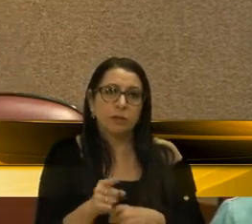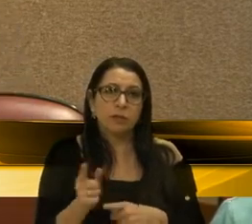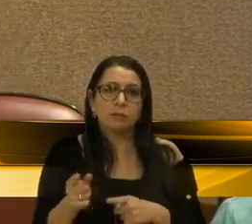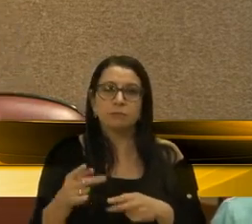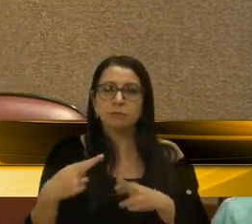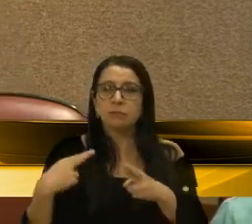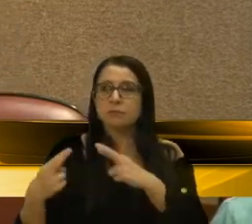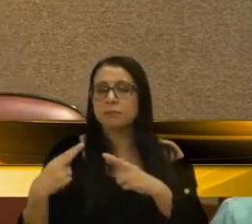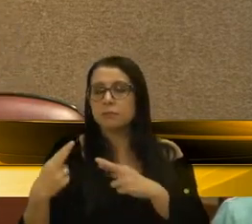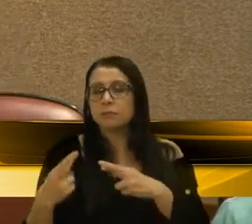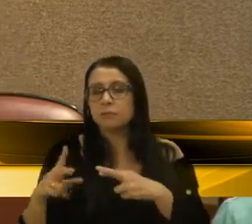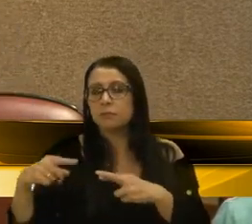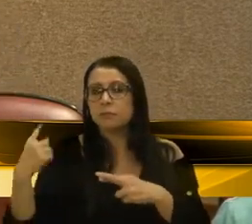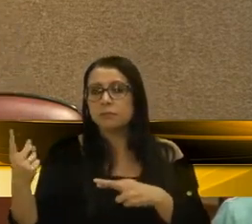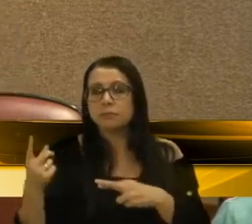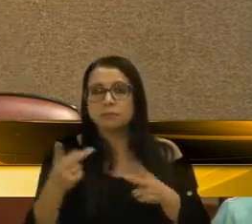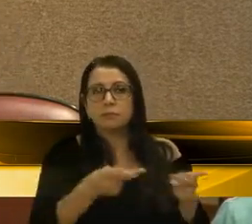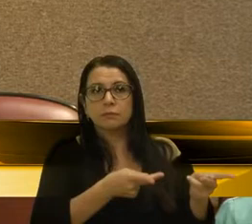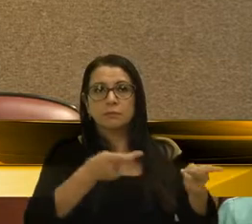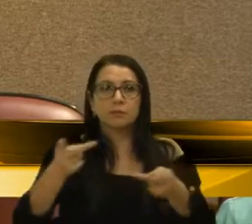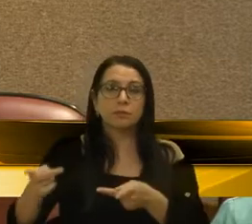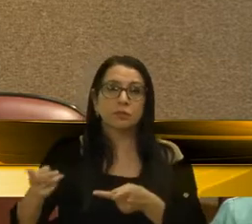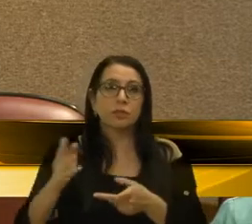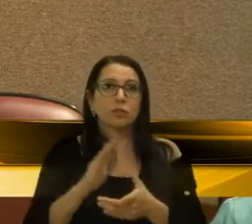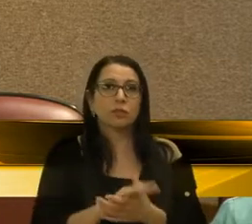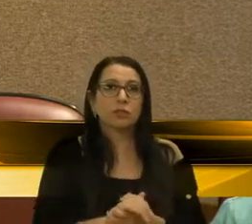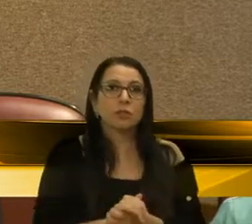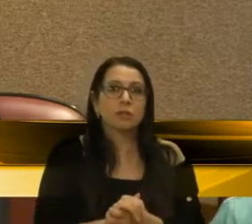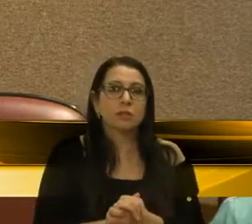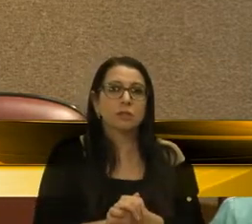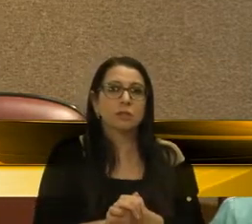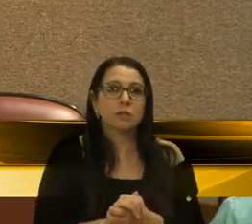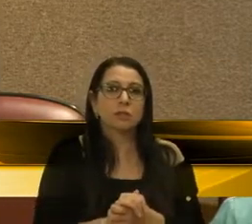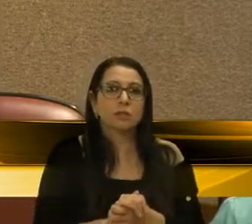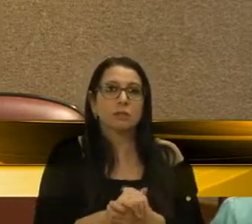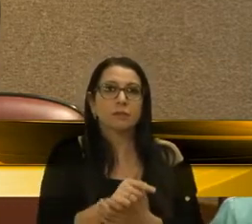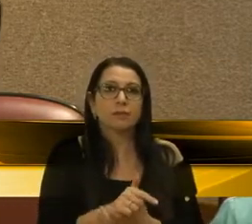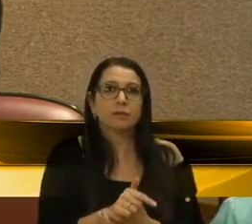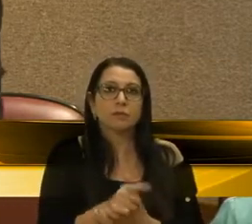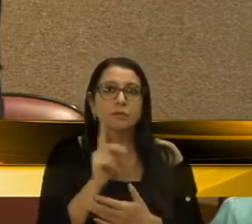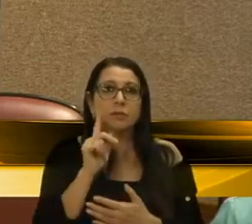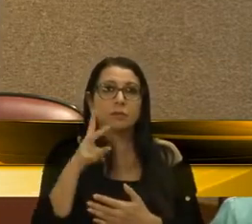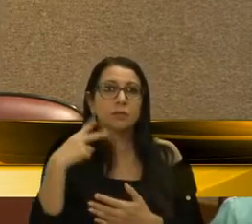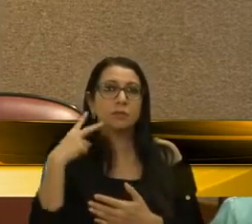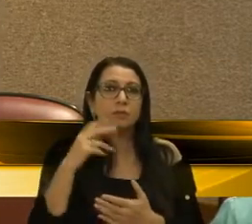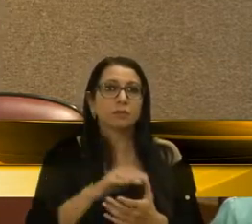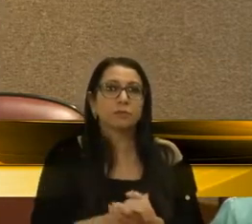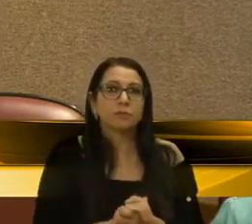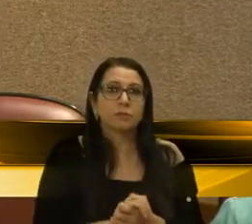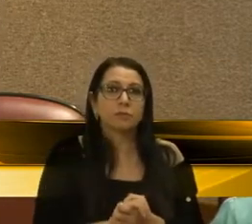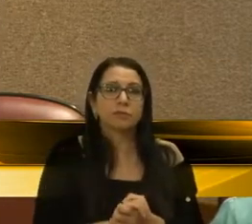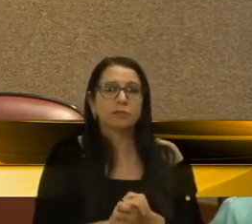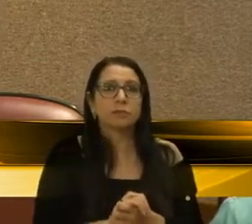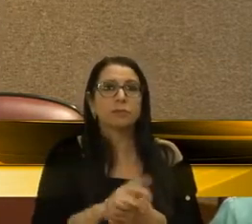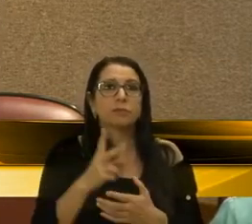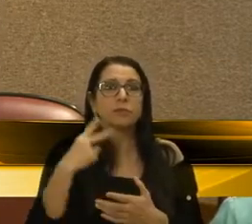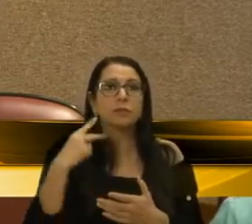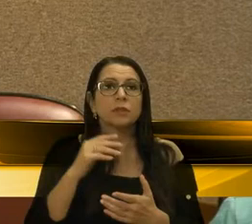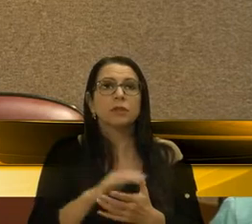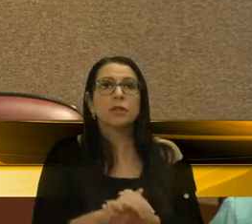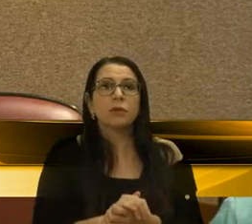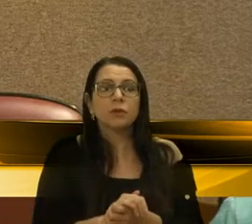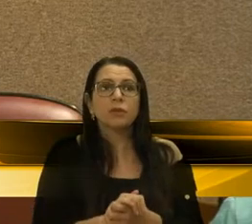às outras visitas, o que trouxe para Caxias do Sul. Desculpem, vereador Renato Oliveira colocou.